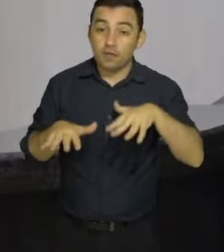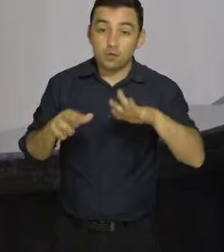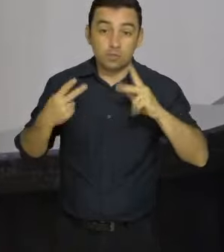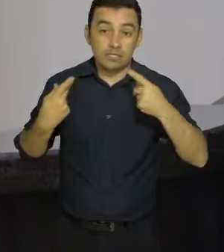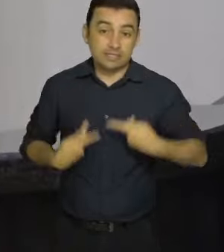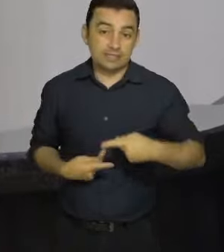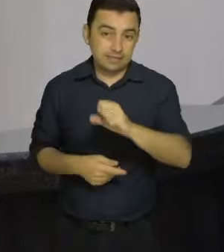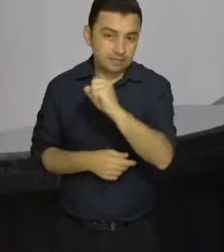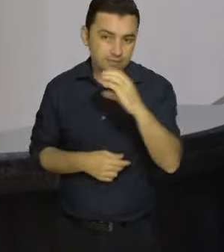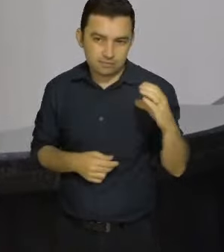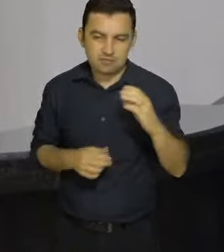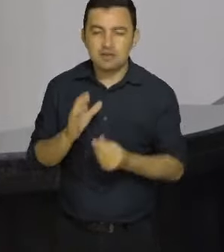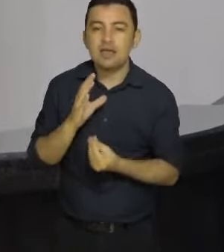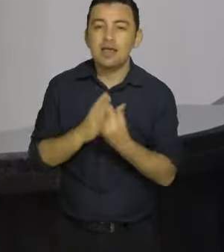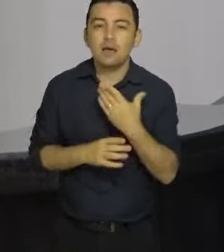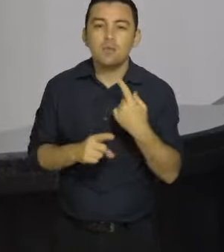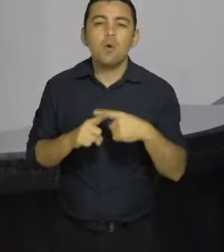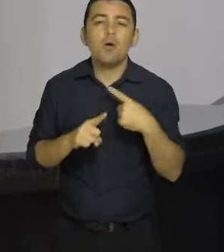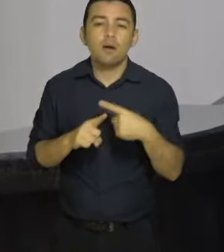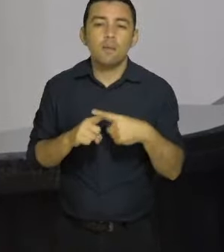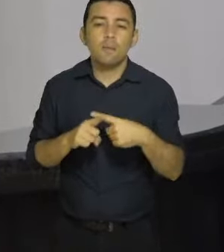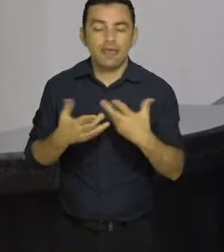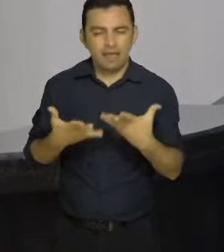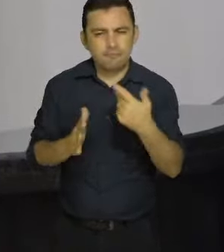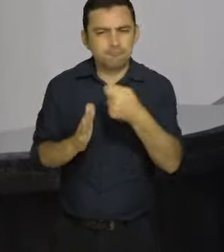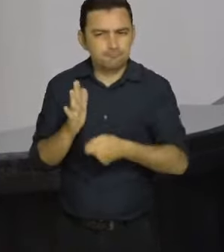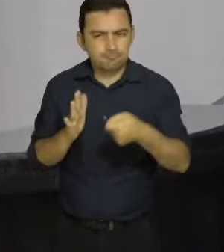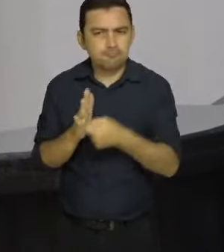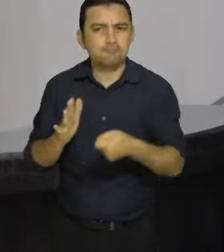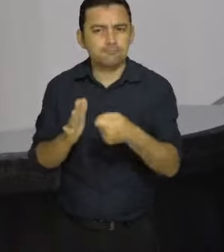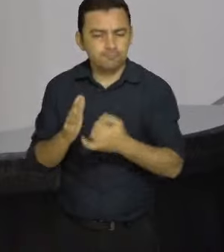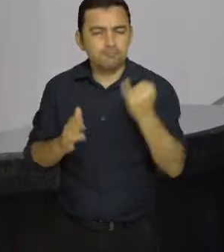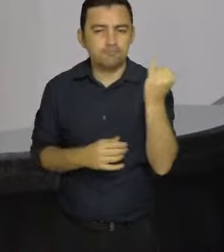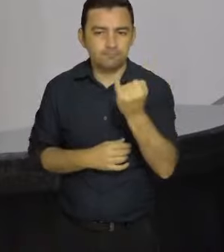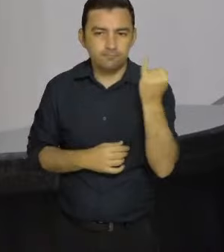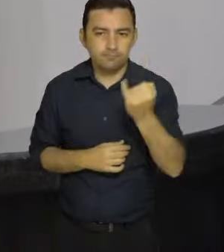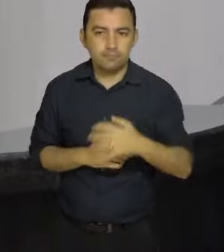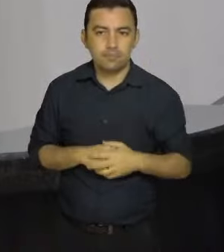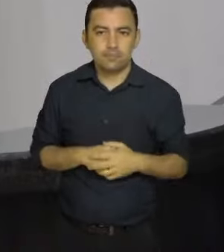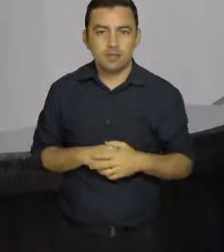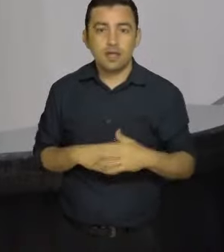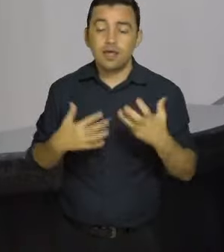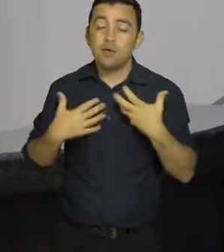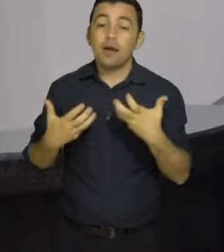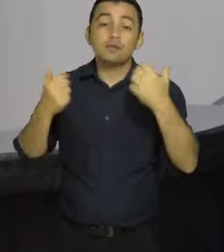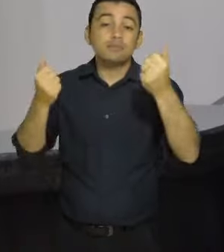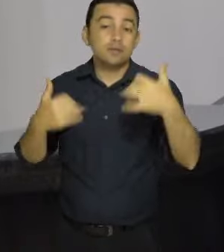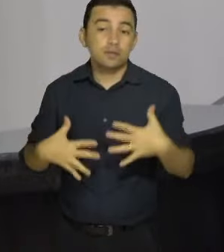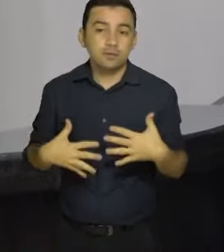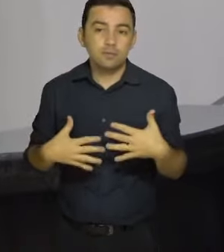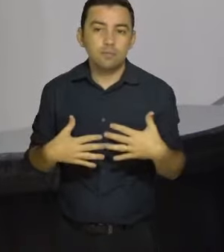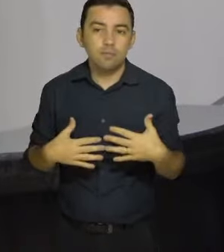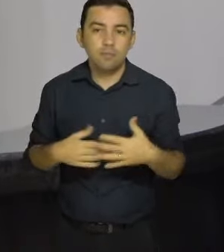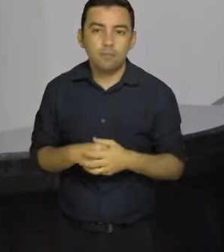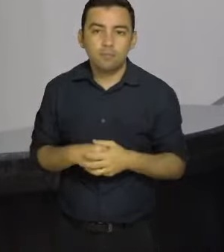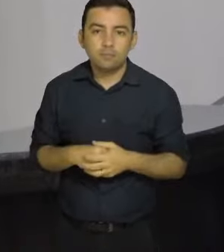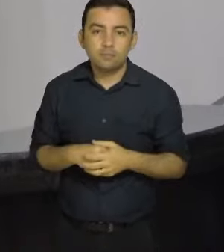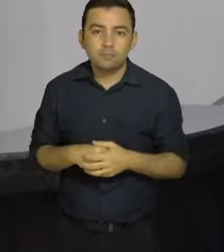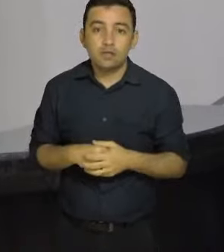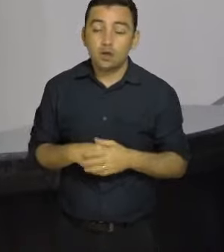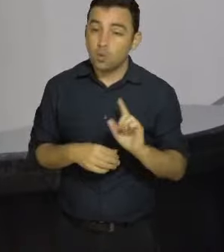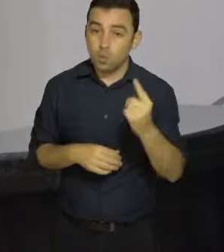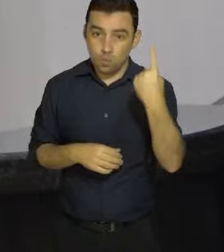Santa Catarina, criado justamente para fazer esse enfrentamento tão necessário. O que quero dizer aqui é que, nesse cenário, quando uma